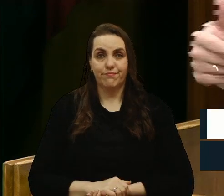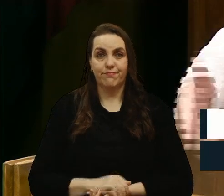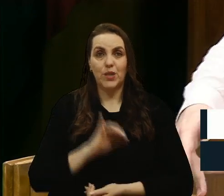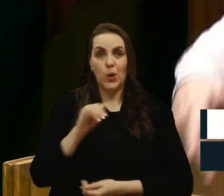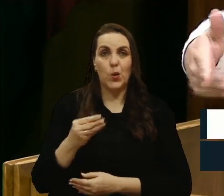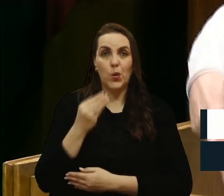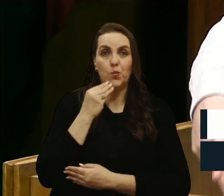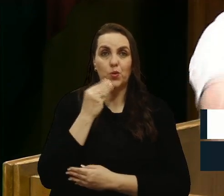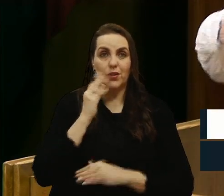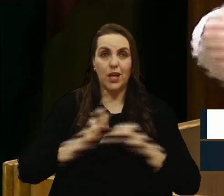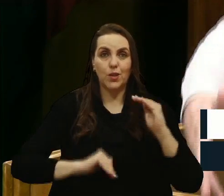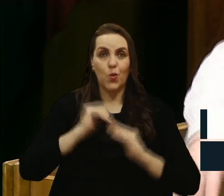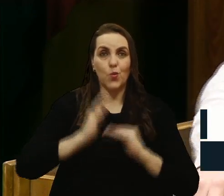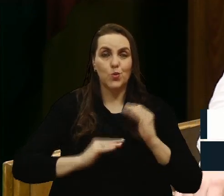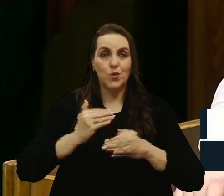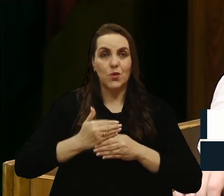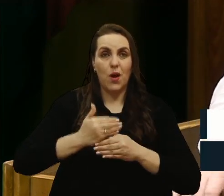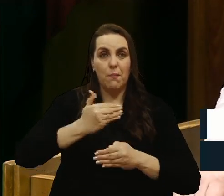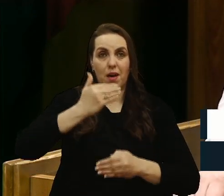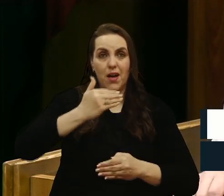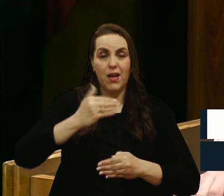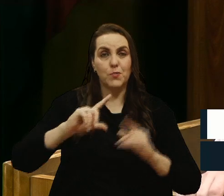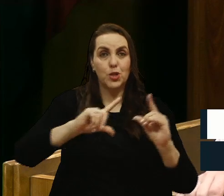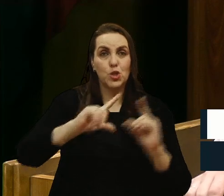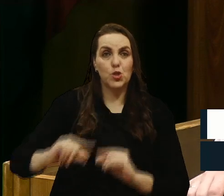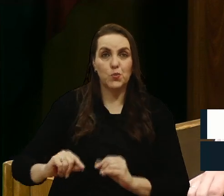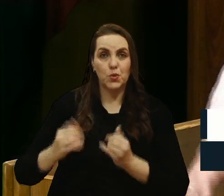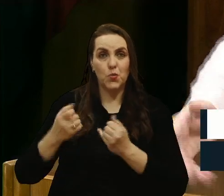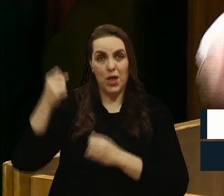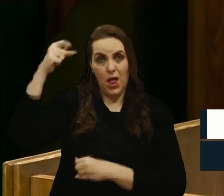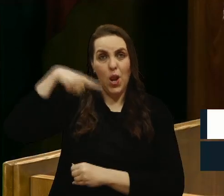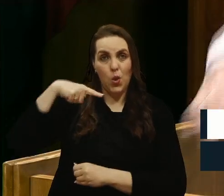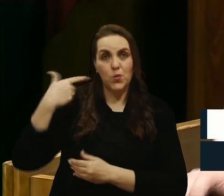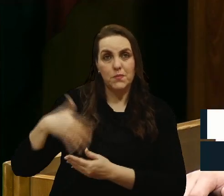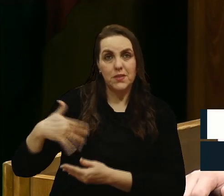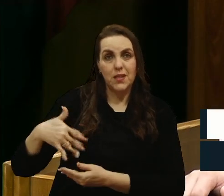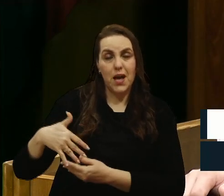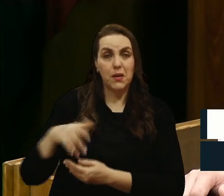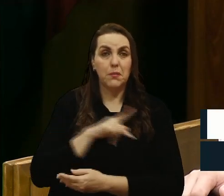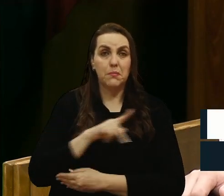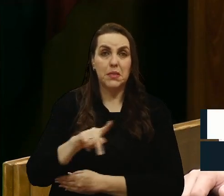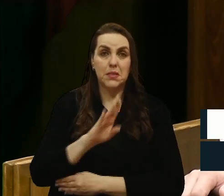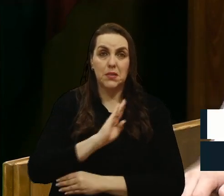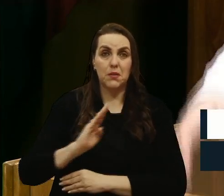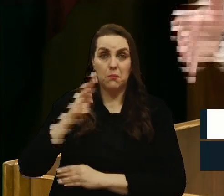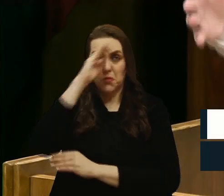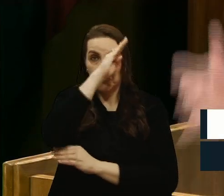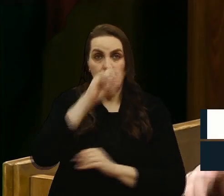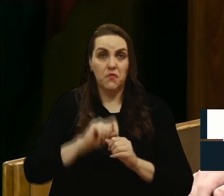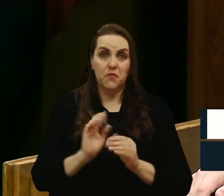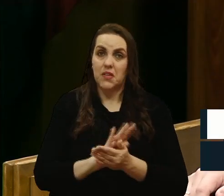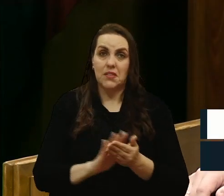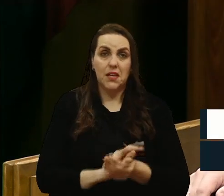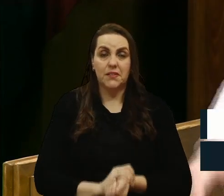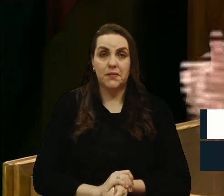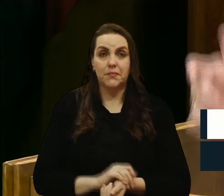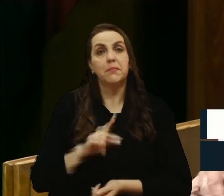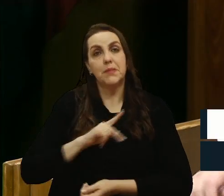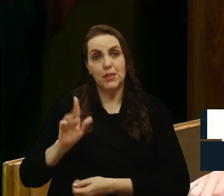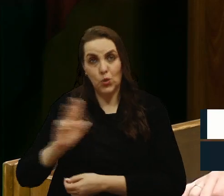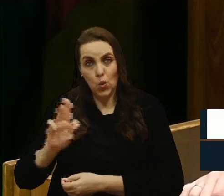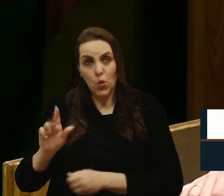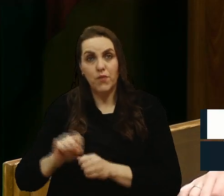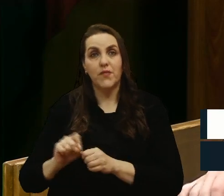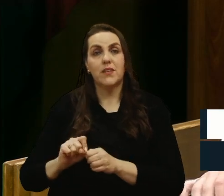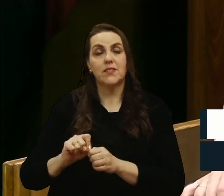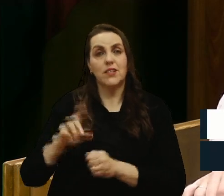de construir as barragens para reduzir o preço da energia elétrica, o presidente Bolsonaro não fez. O presidente Lula fez, a presidenta